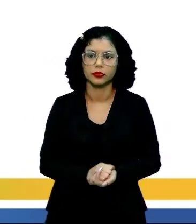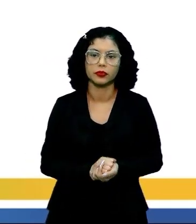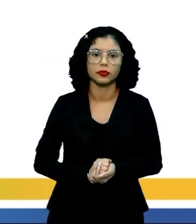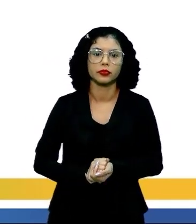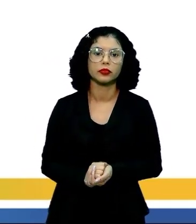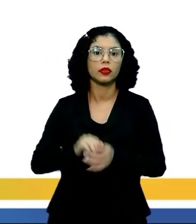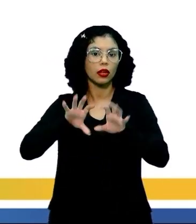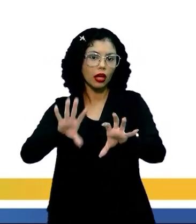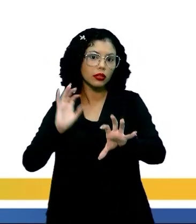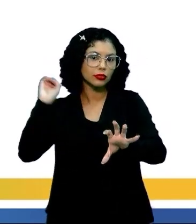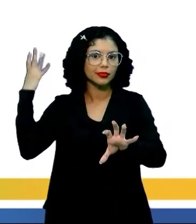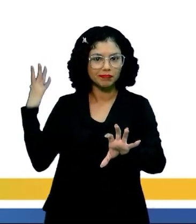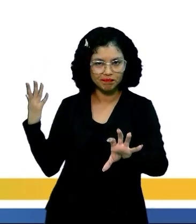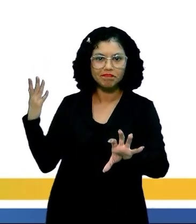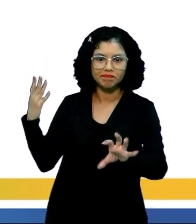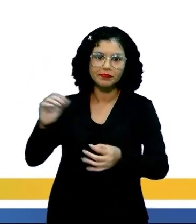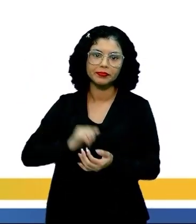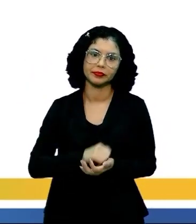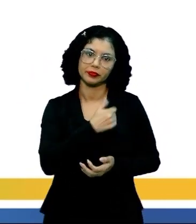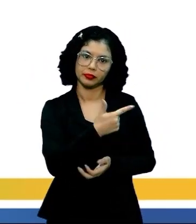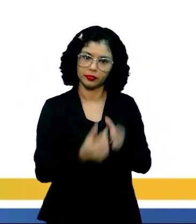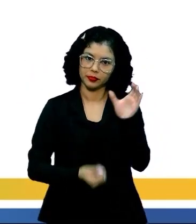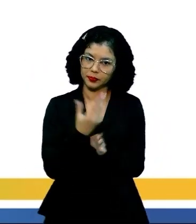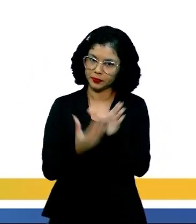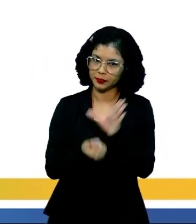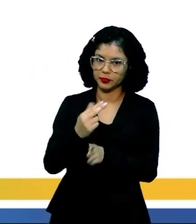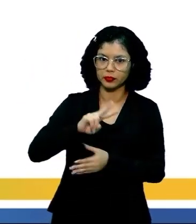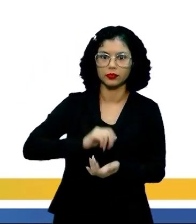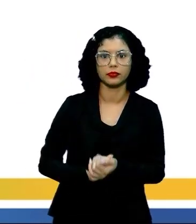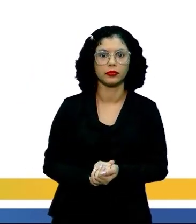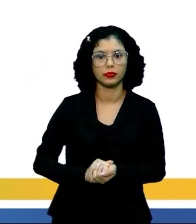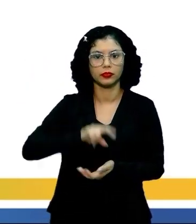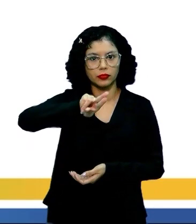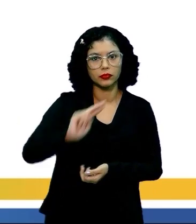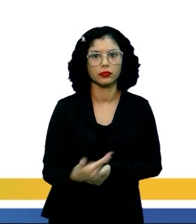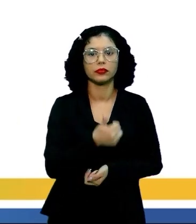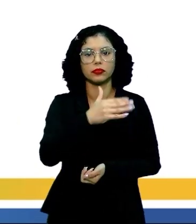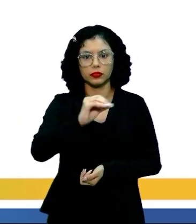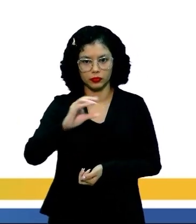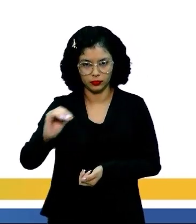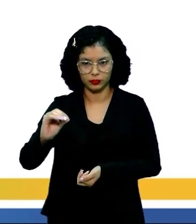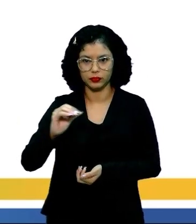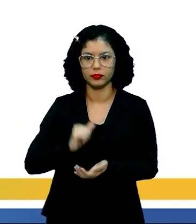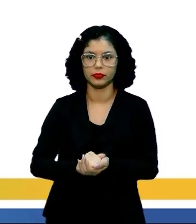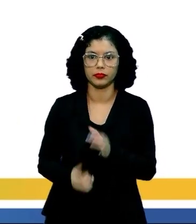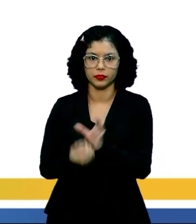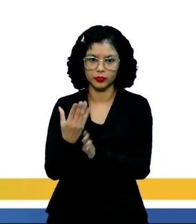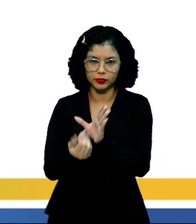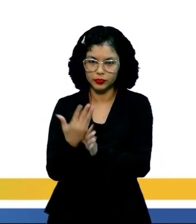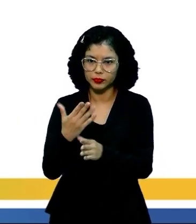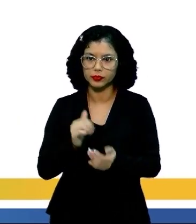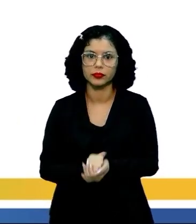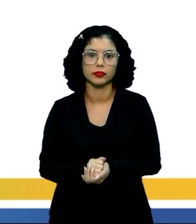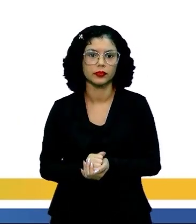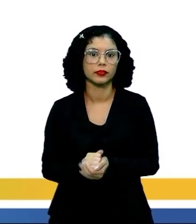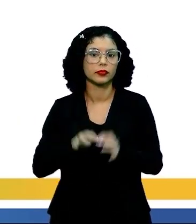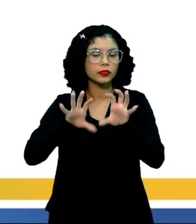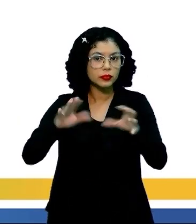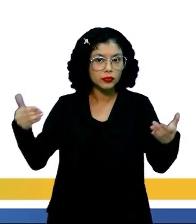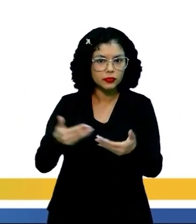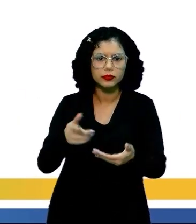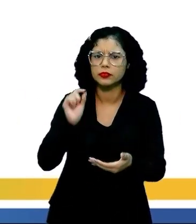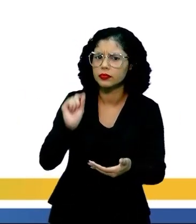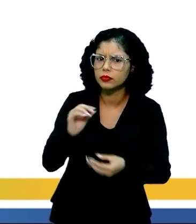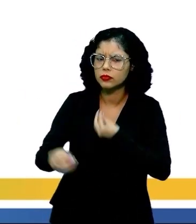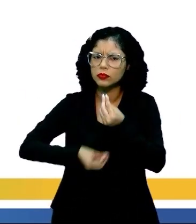toneladas. Logo, eu vou ter a produção de lixo em 2.100 toneladas de produção. Agora a questão